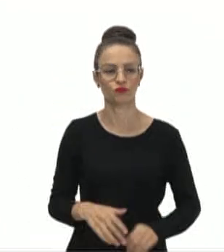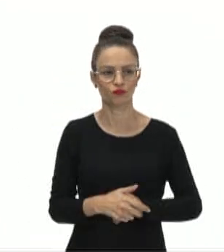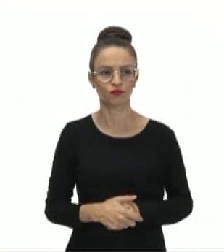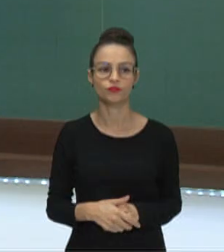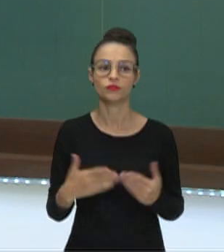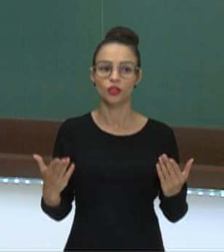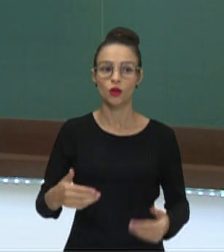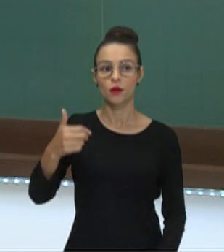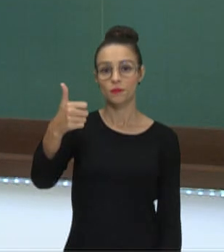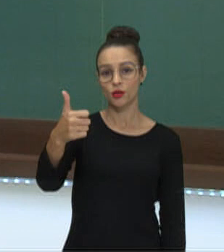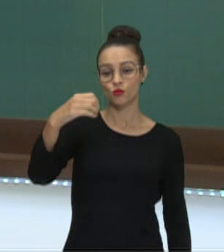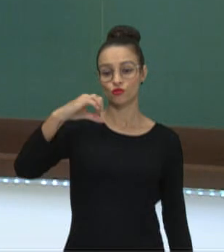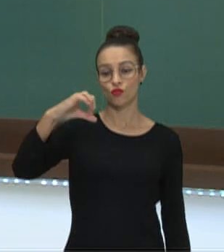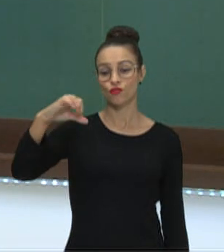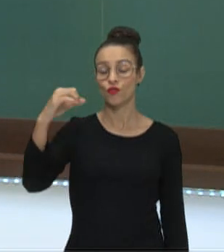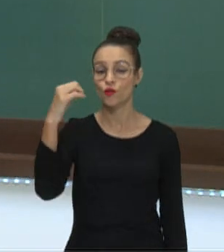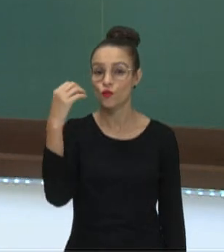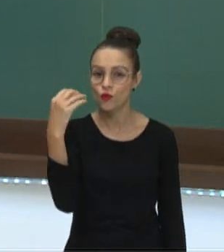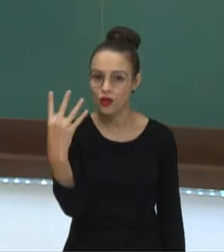em